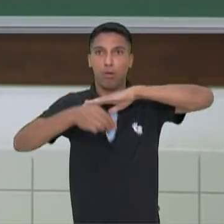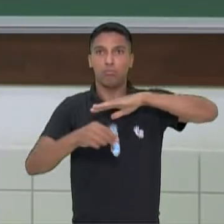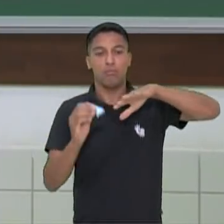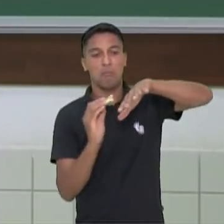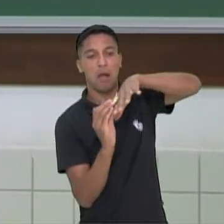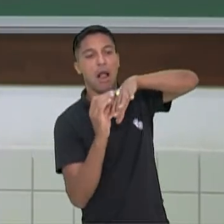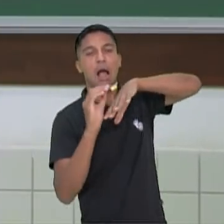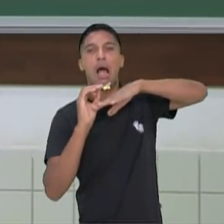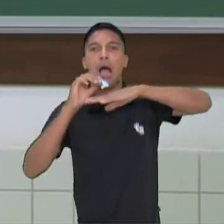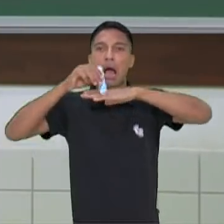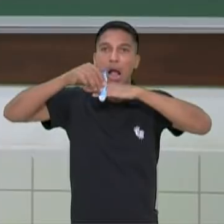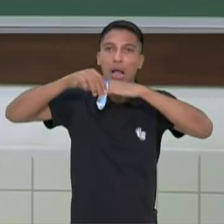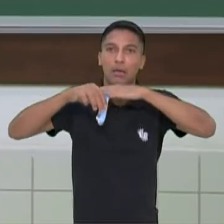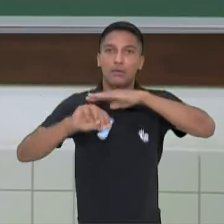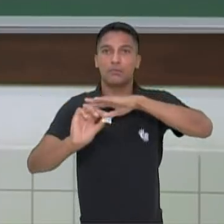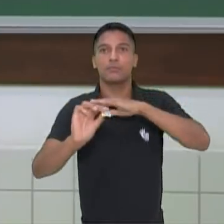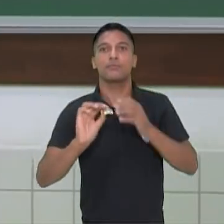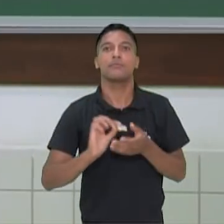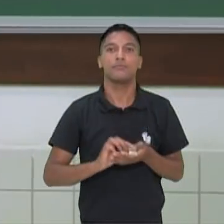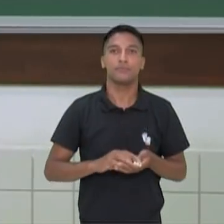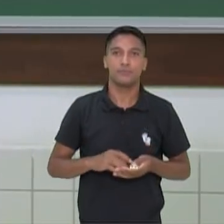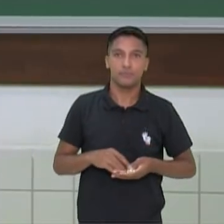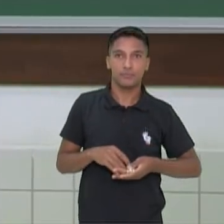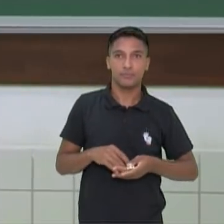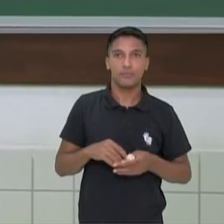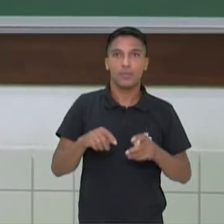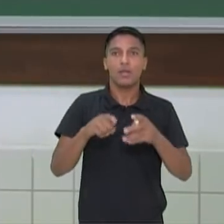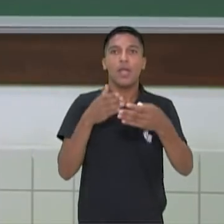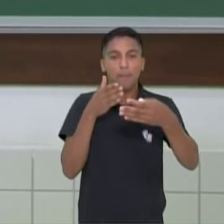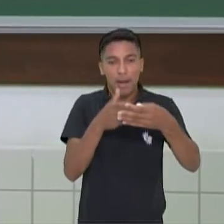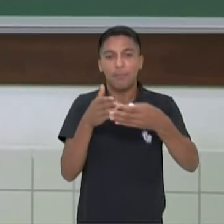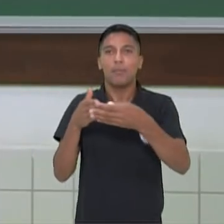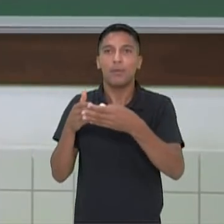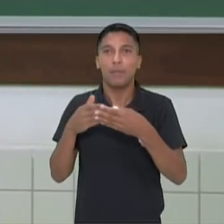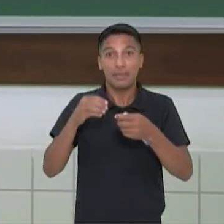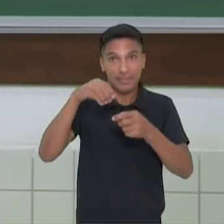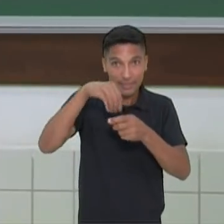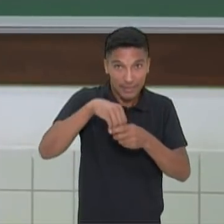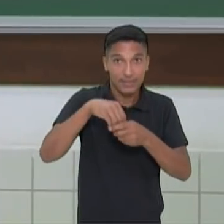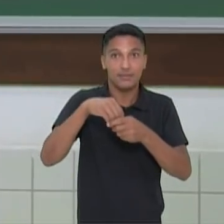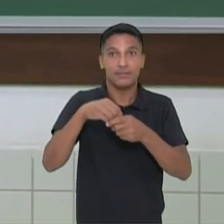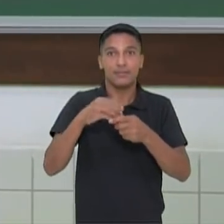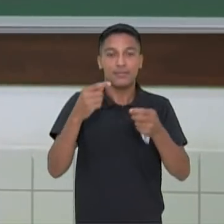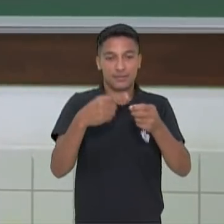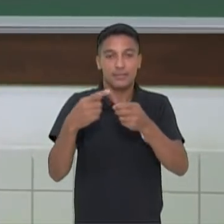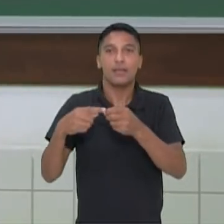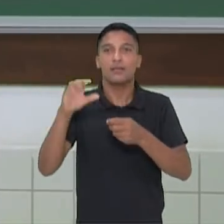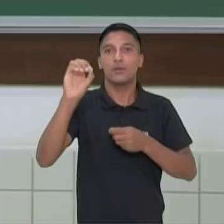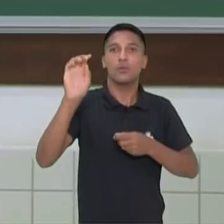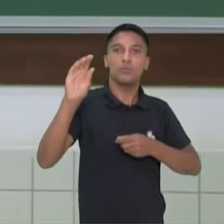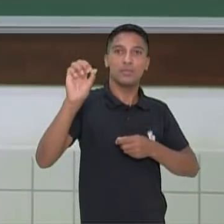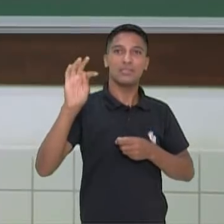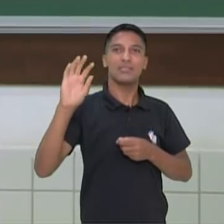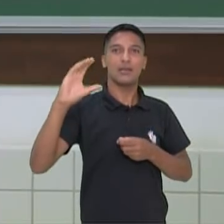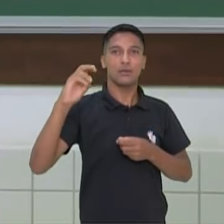obstáculos que seriam até naturais do nosso meio de vida urbano, né, de uma cidade, eles